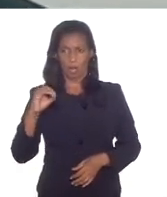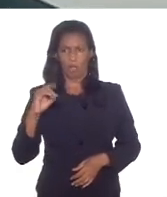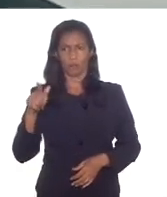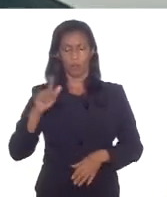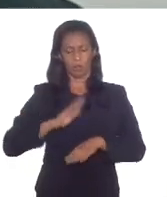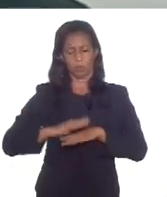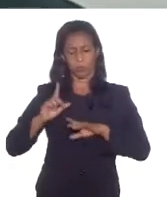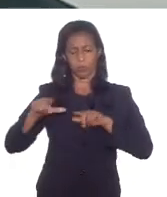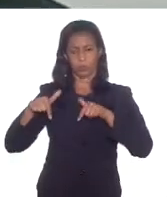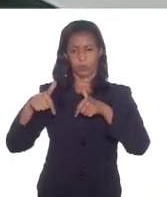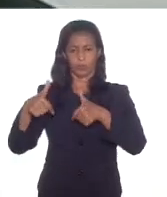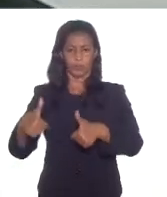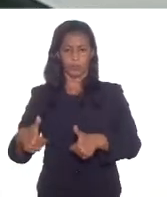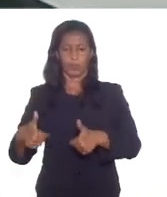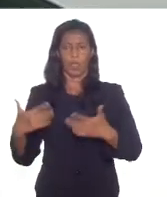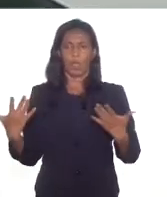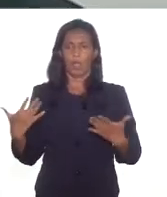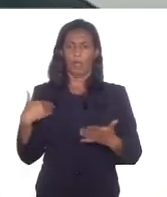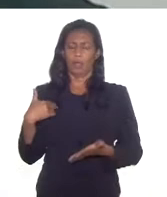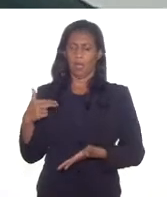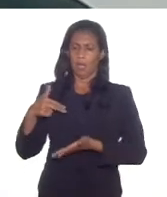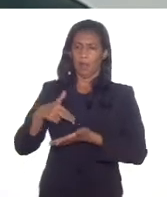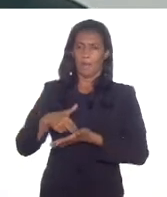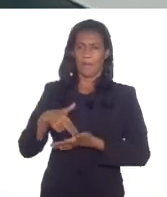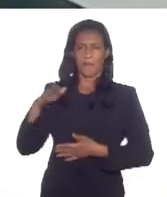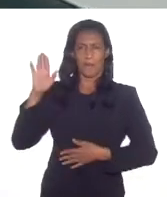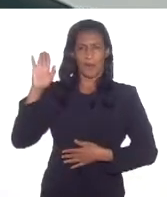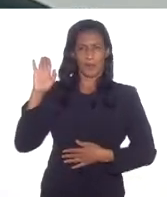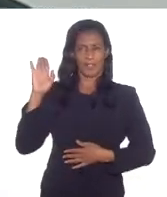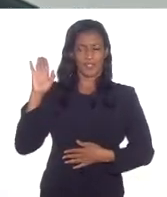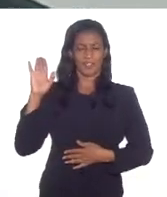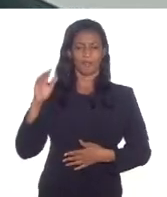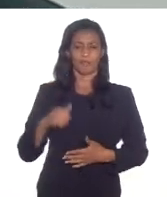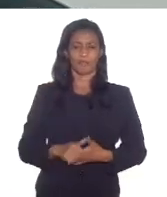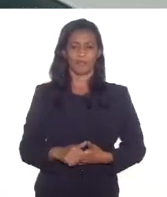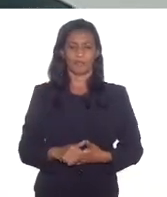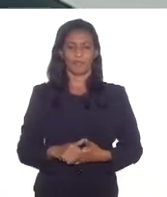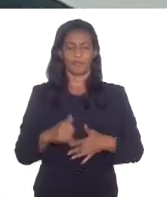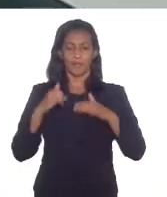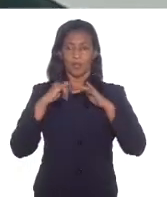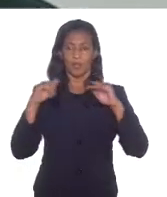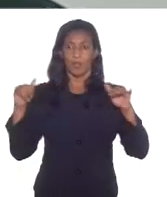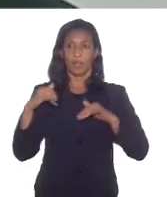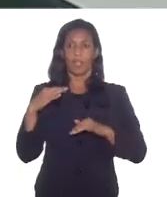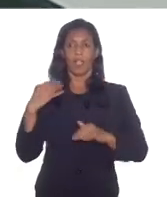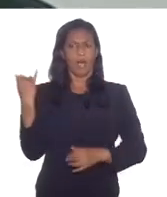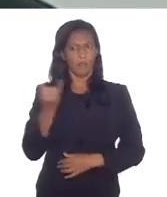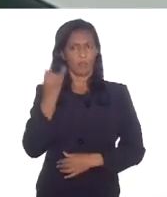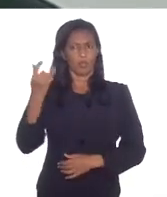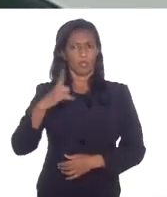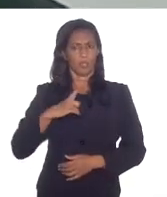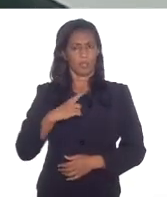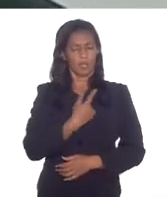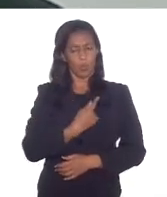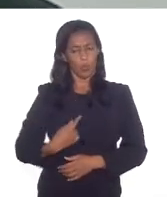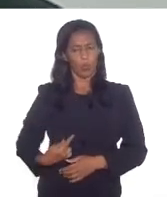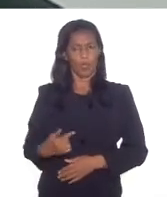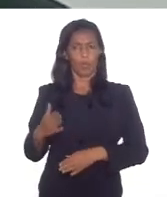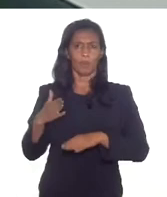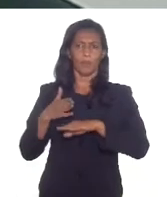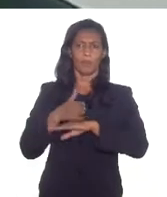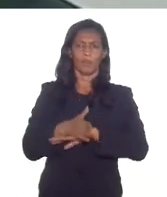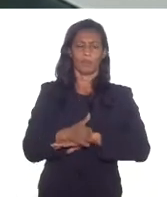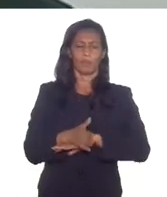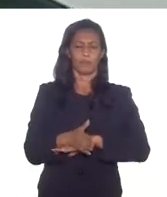atuou, até mesmo no dia de sua posse, declarando aqui a todos os deputados a importância que tem o seu governo em aprovarmos o